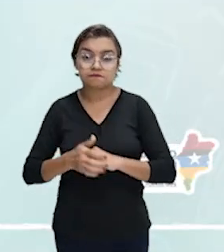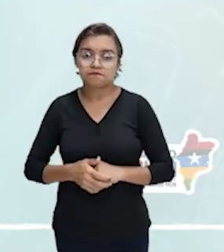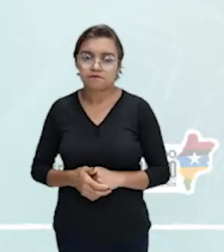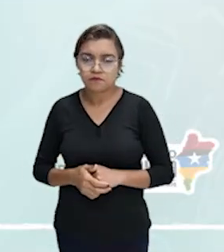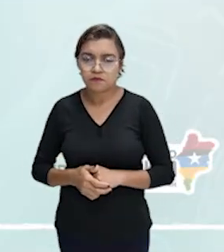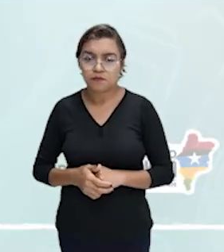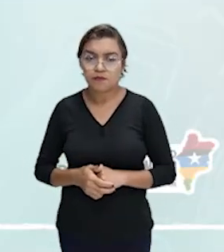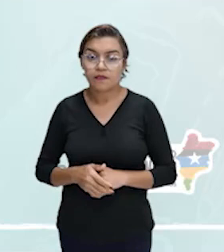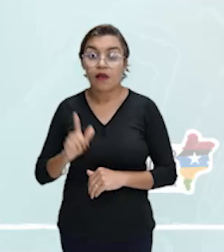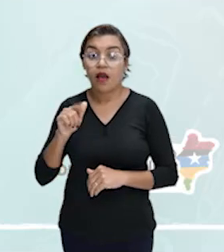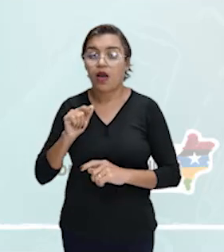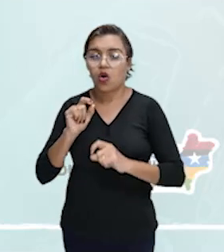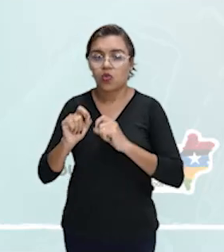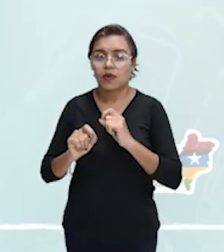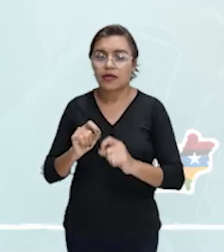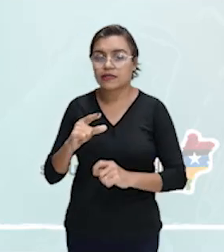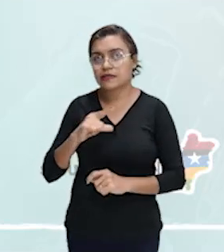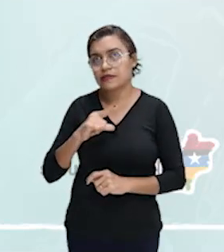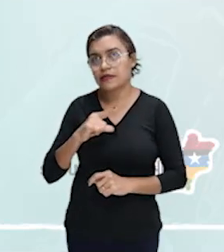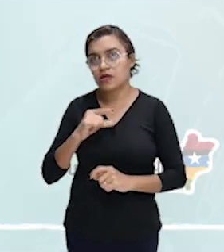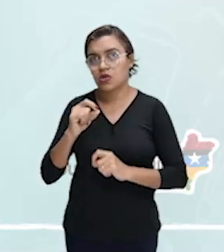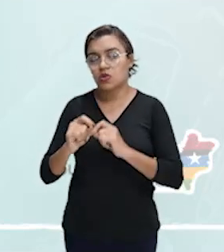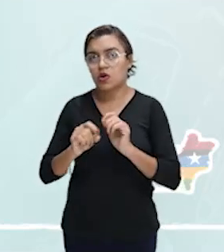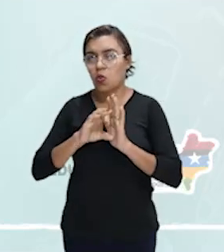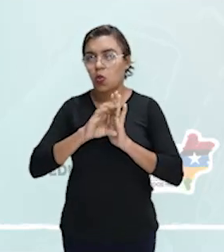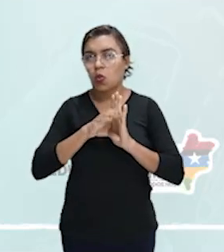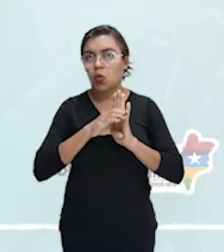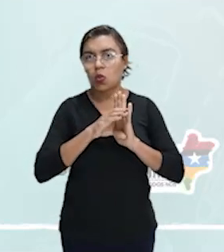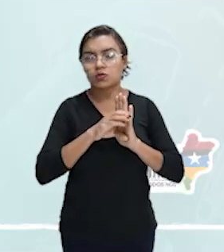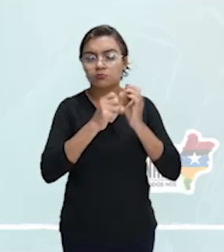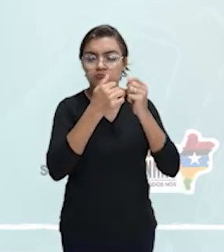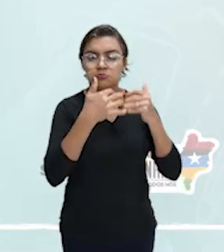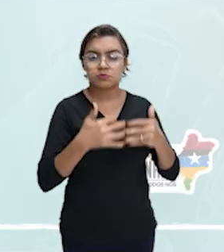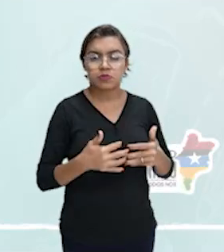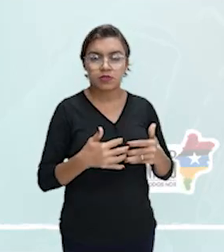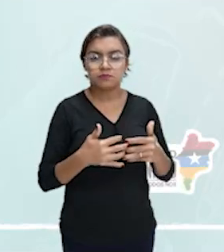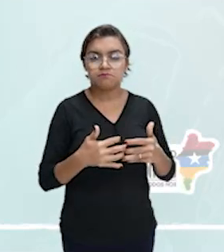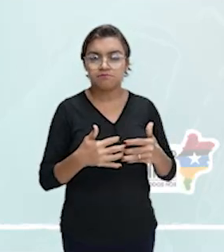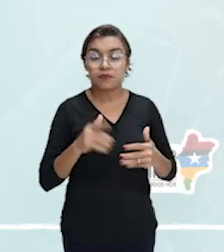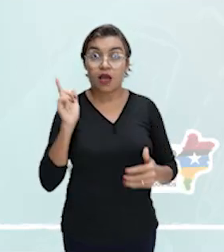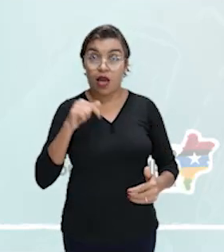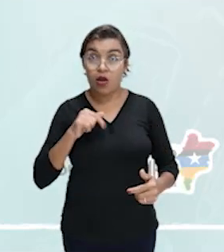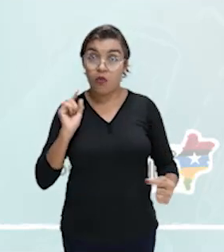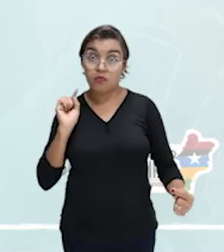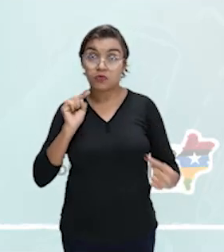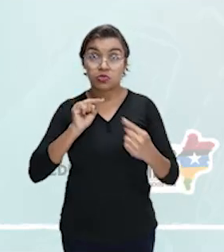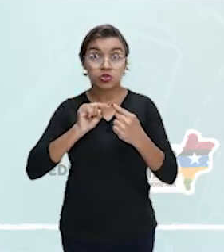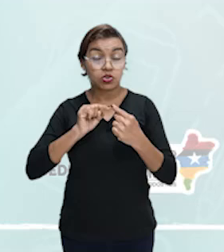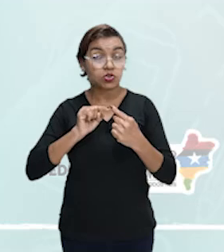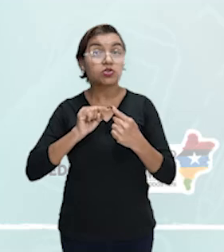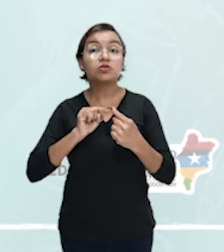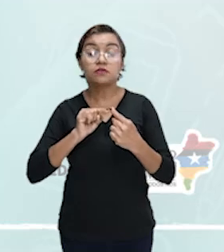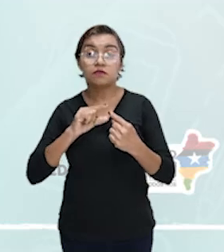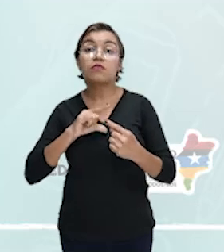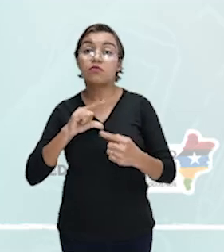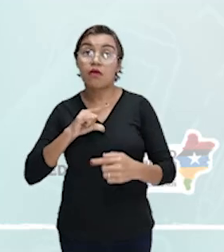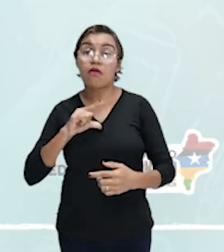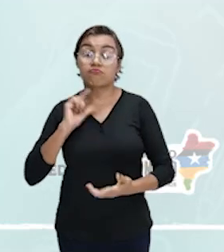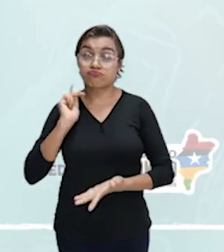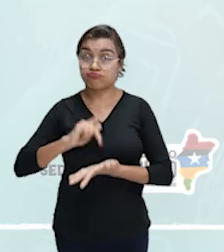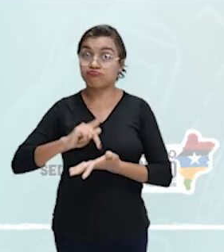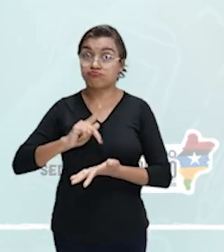treinamento esportivo, ele, como tem lá no conceito, ele é o quê? Ele é objetivo, tem uns objetivos